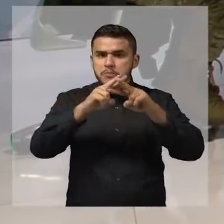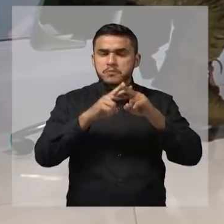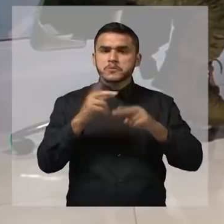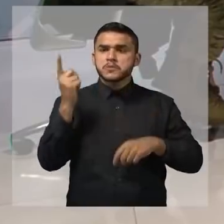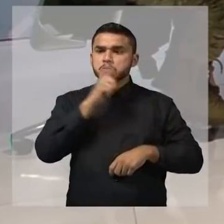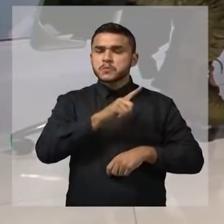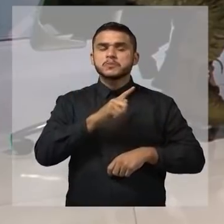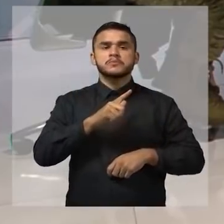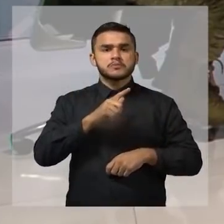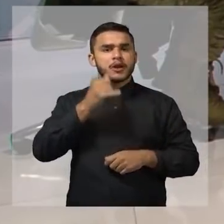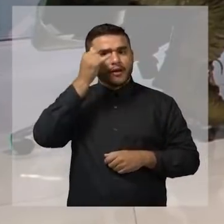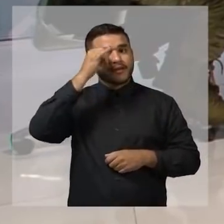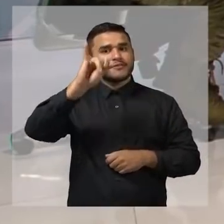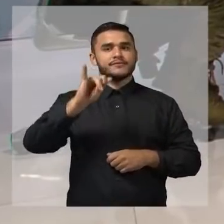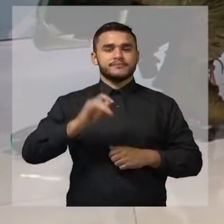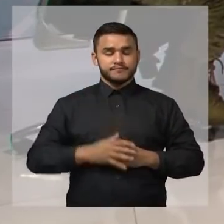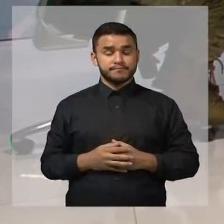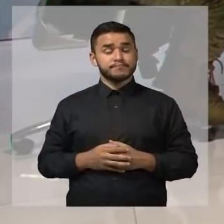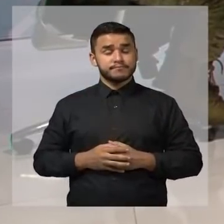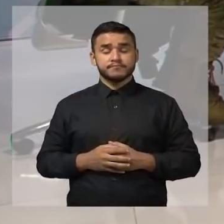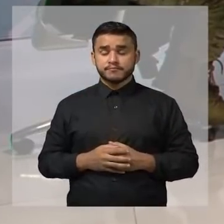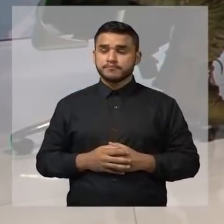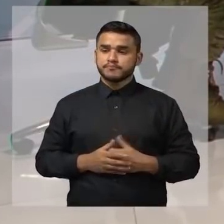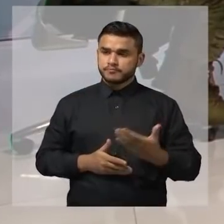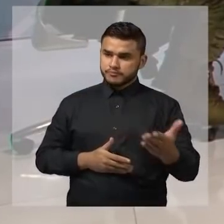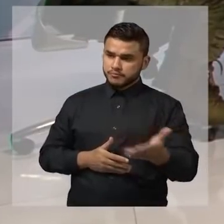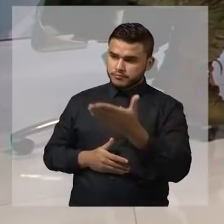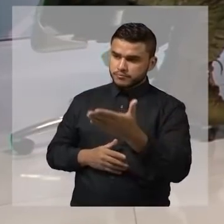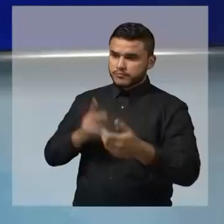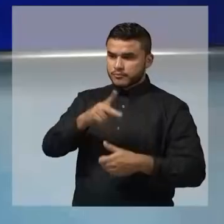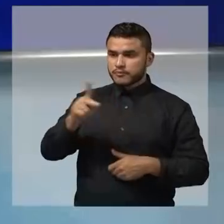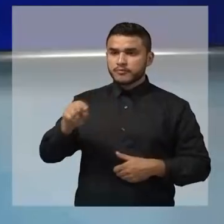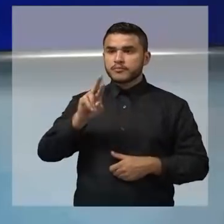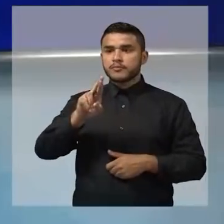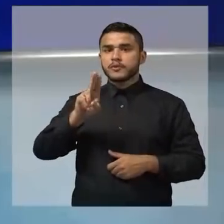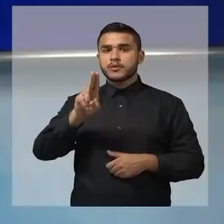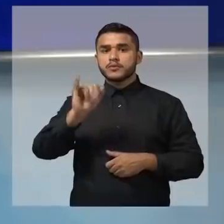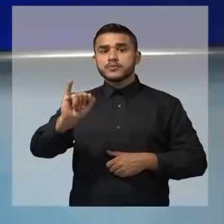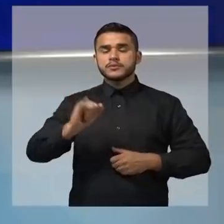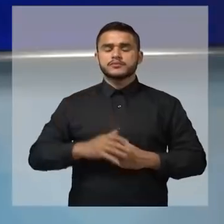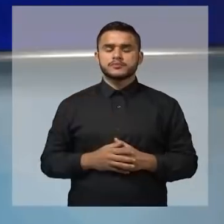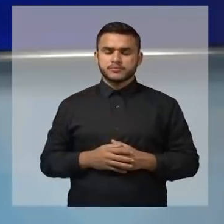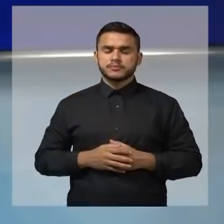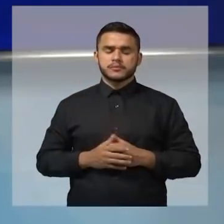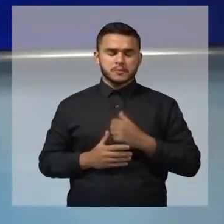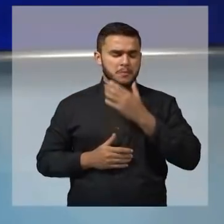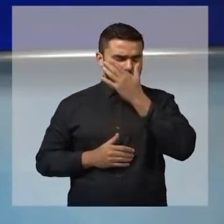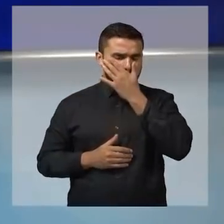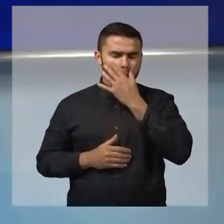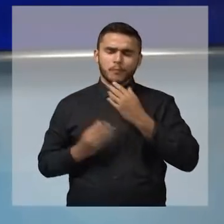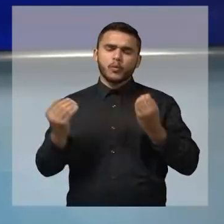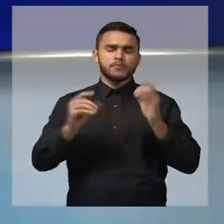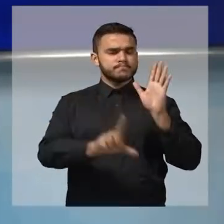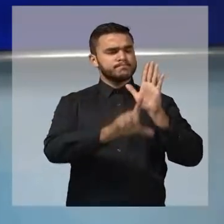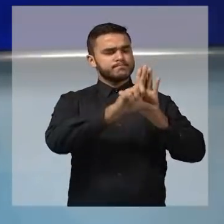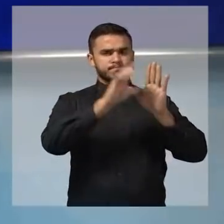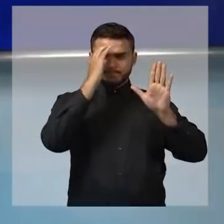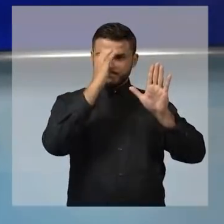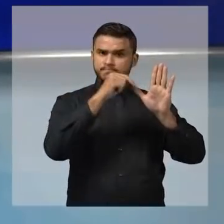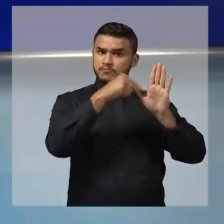Professor Rui e Reginaldo Vasconcelos, aplicação da lei,